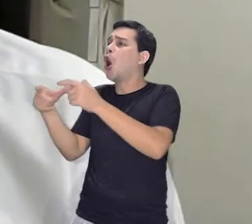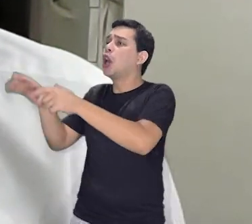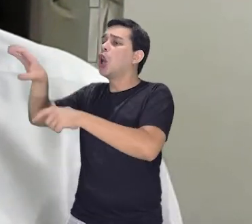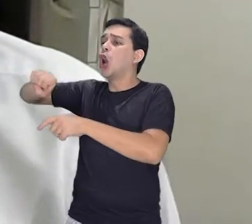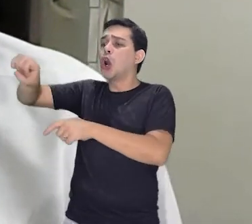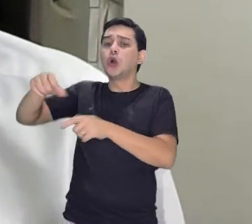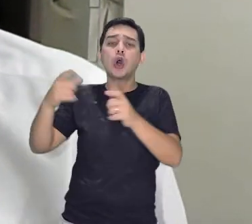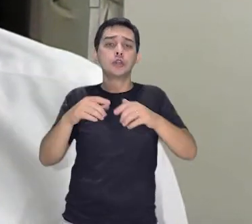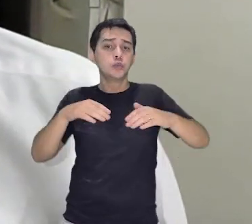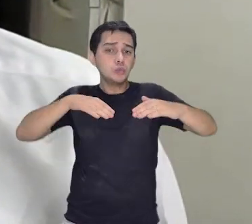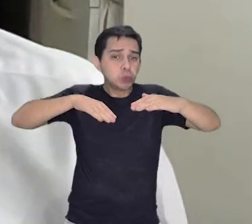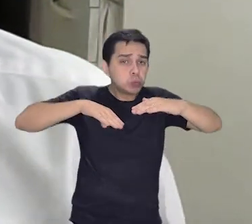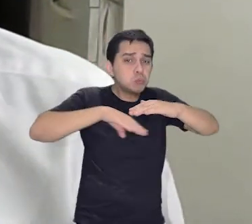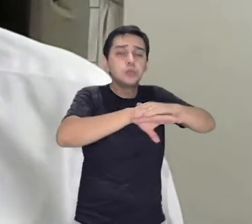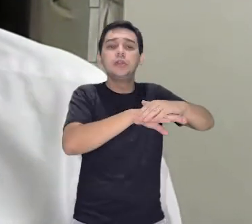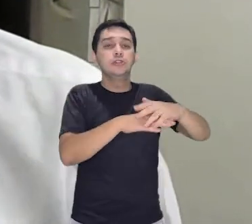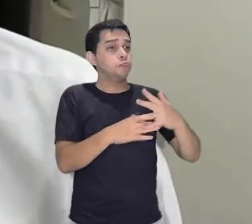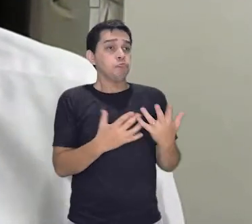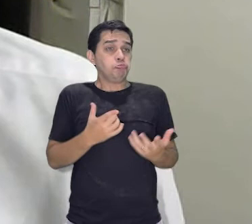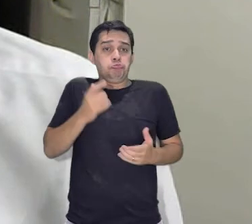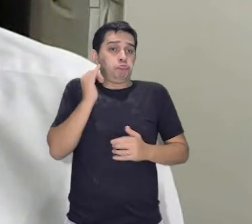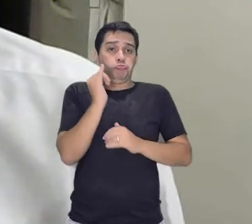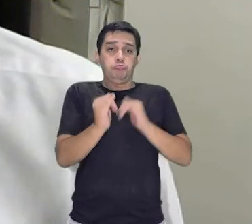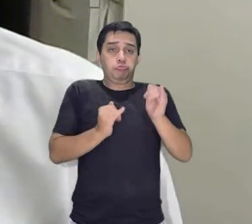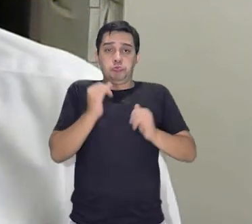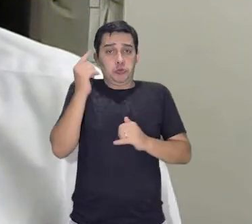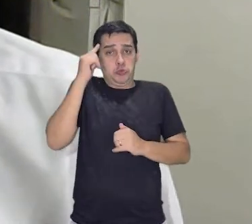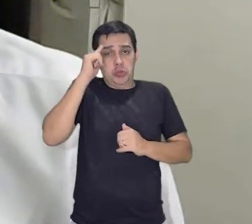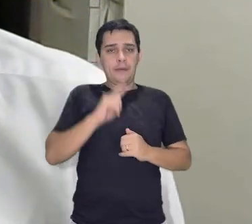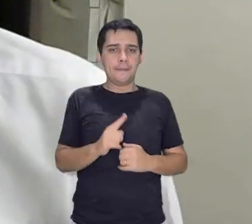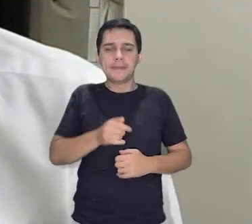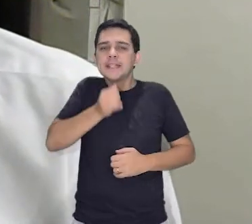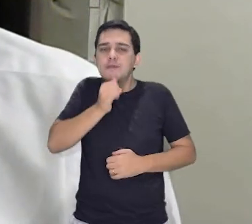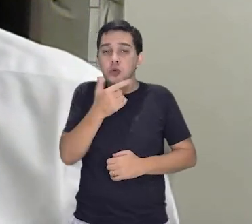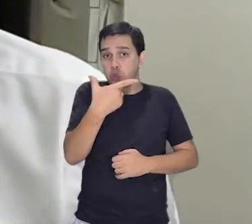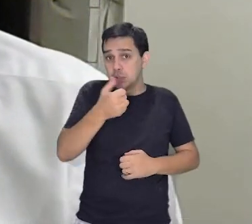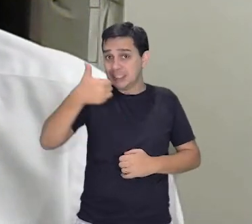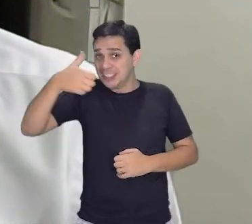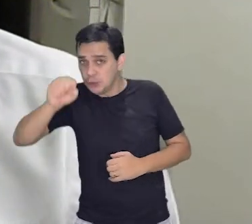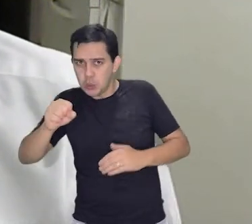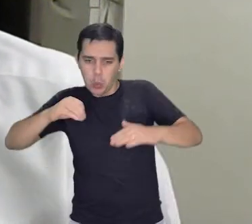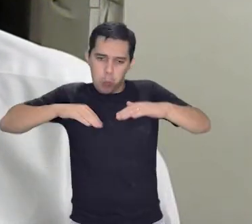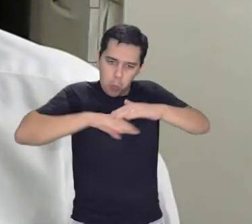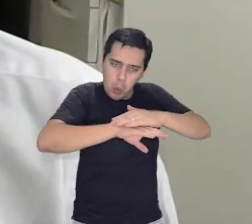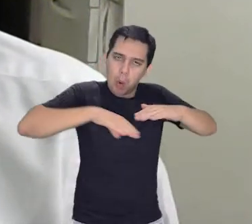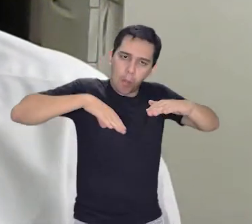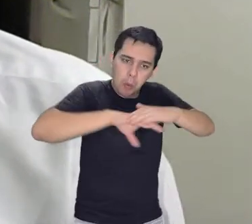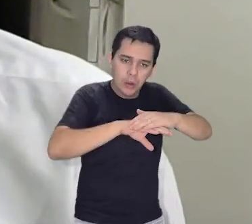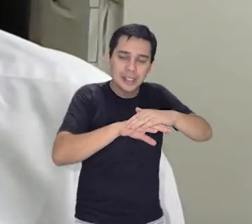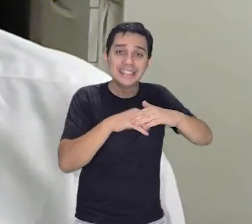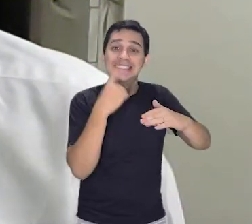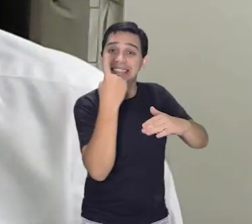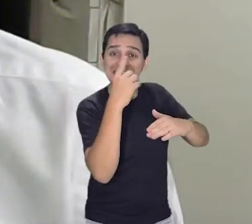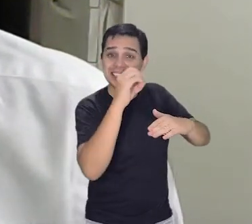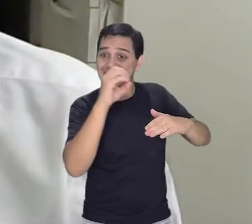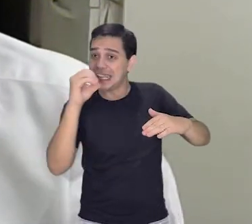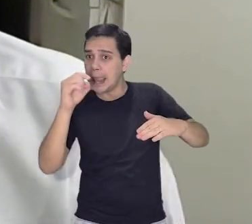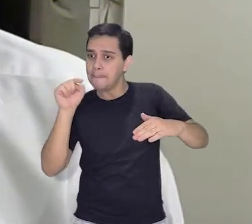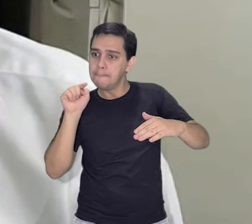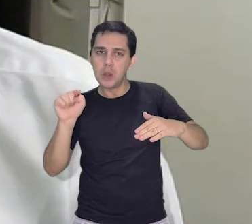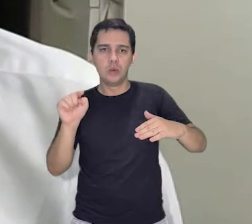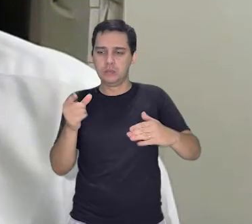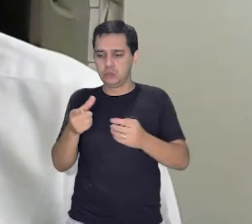Então, por exemplo, um depósito em 2018, meses depois do crime, no valor de R$100 mil em